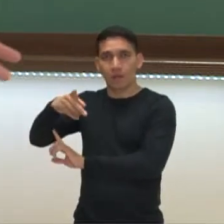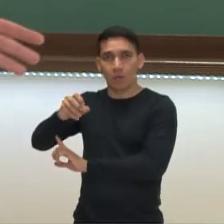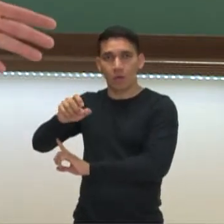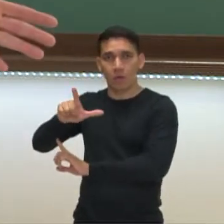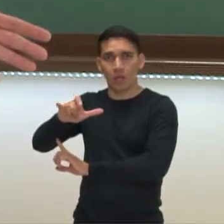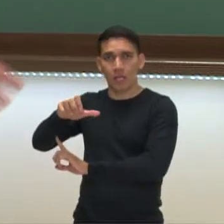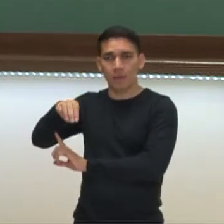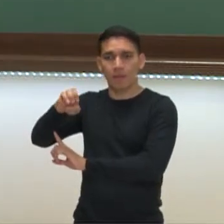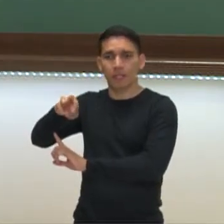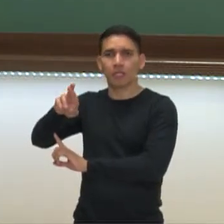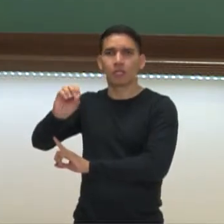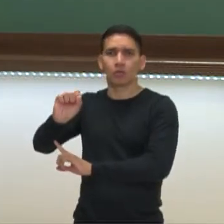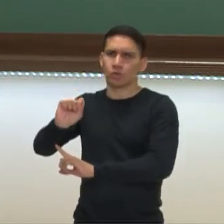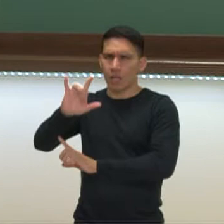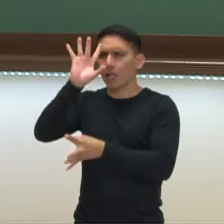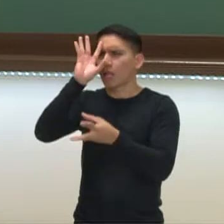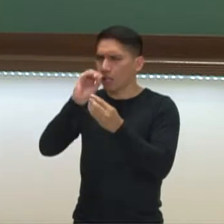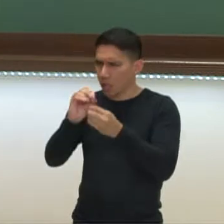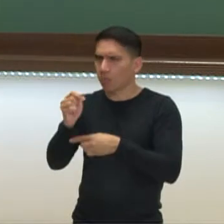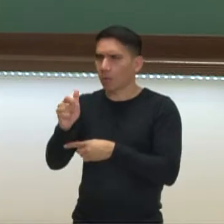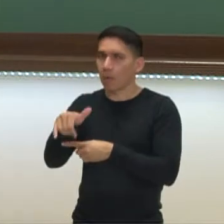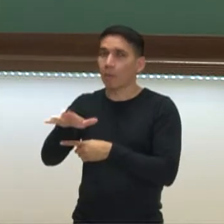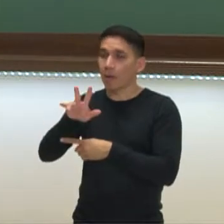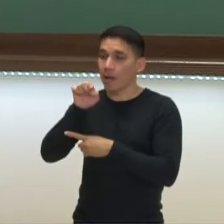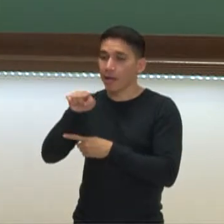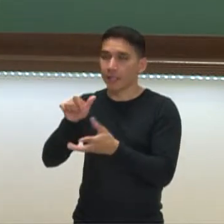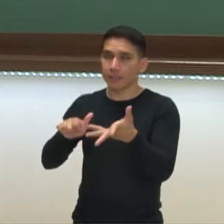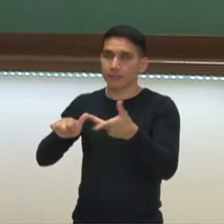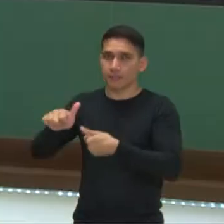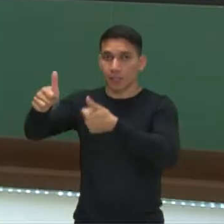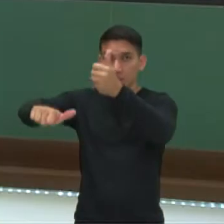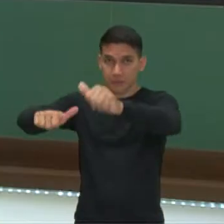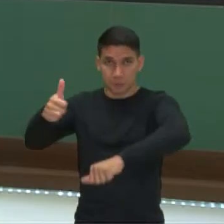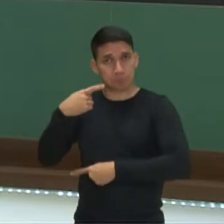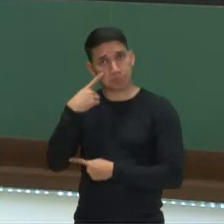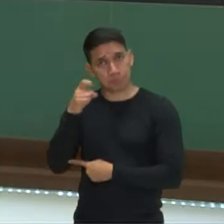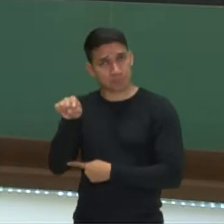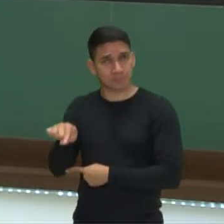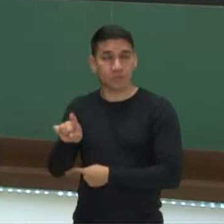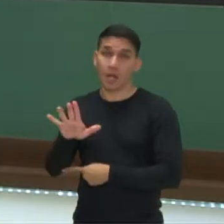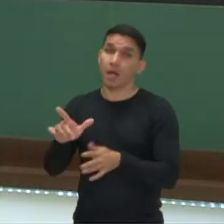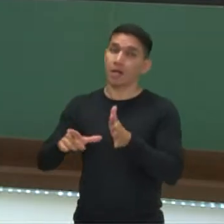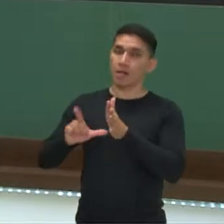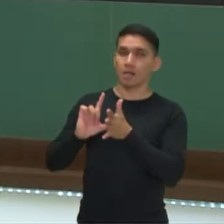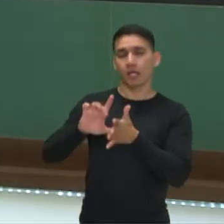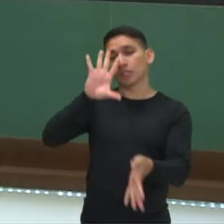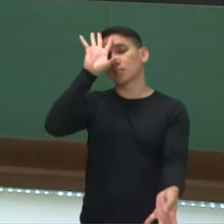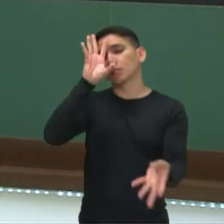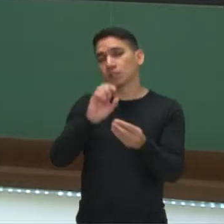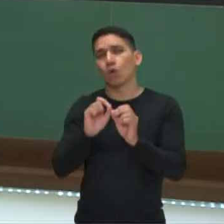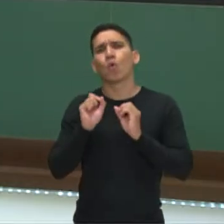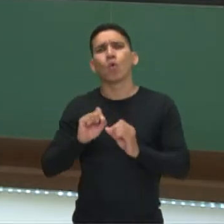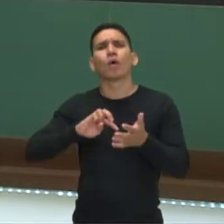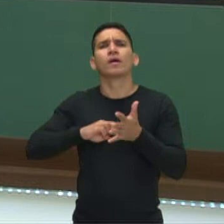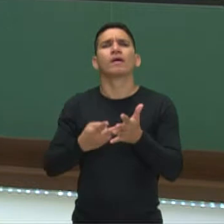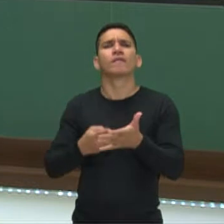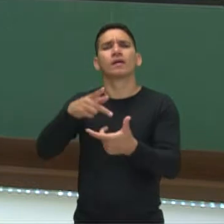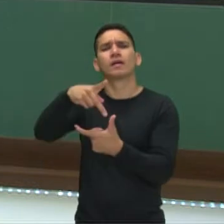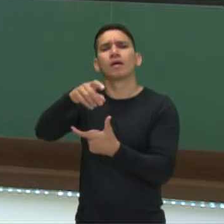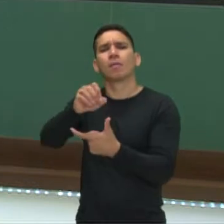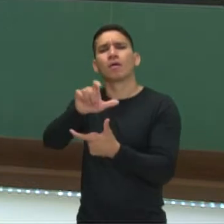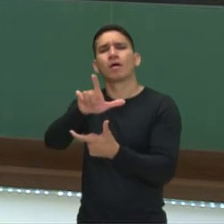Vamos entender um pouco sobre essas substâncias interessantes. Primeiro vamos entender o que é um